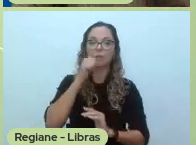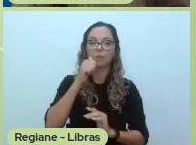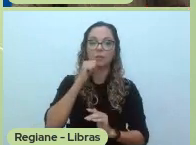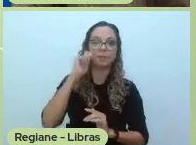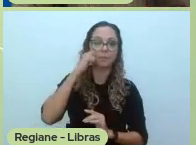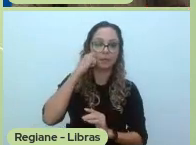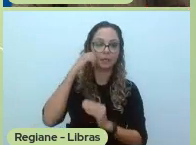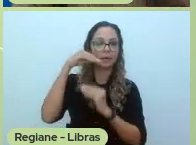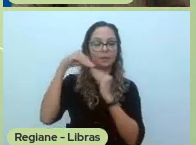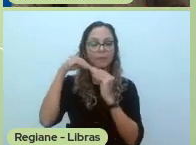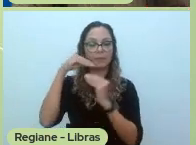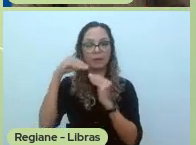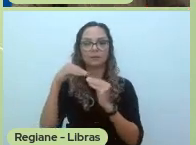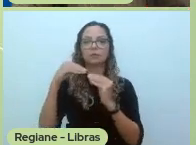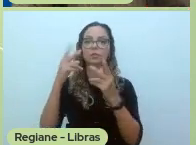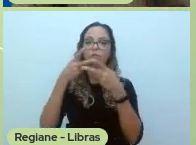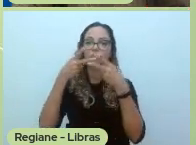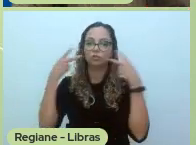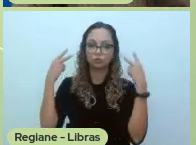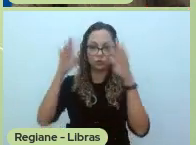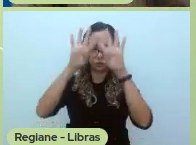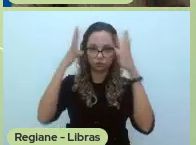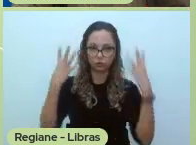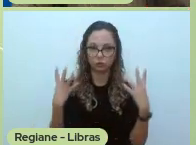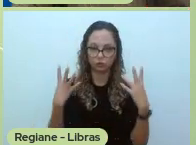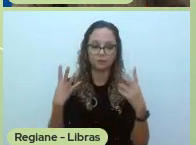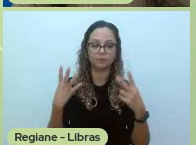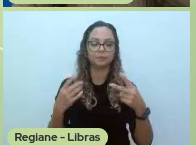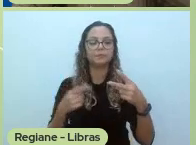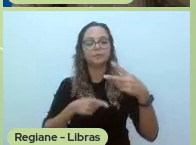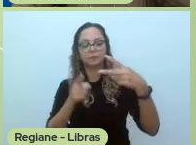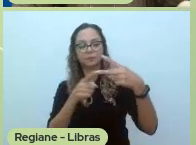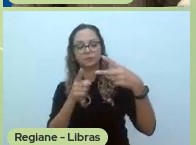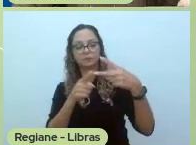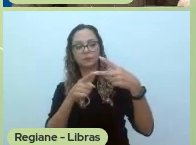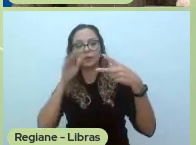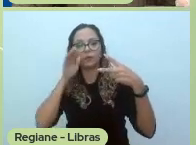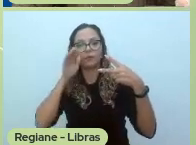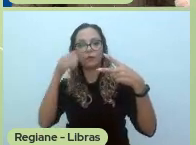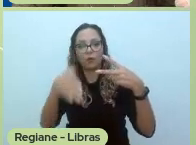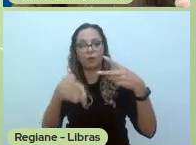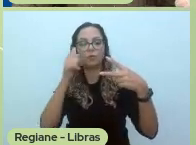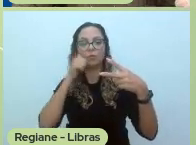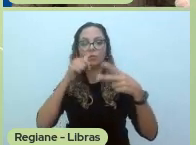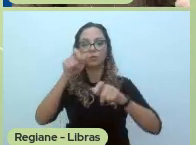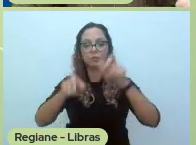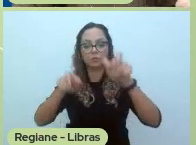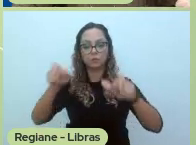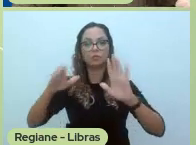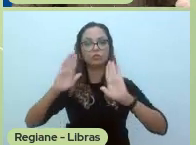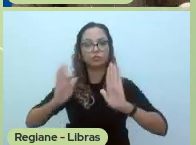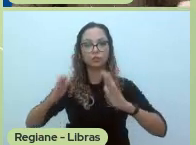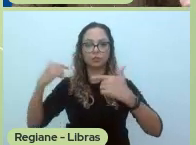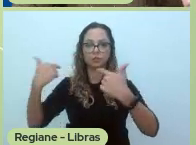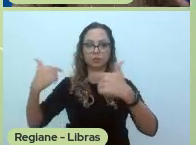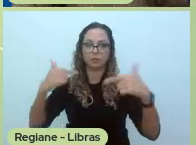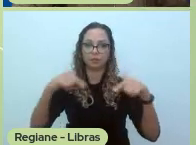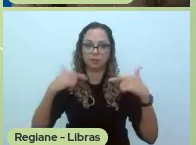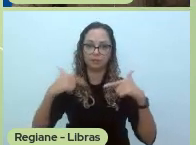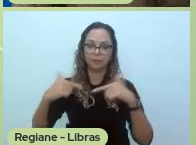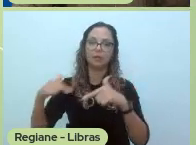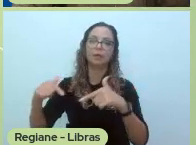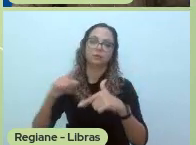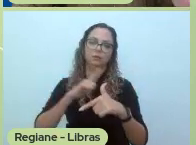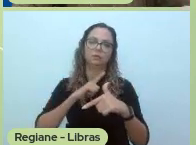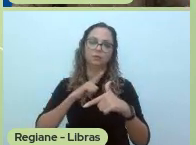são para mulheres que já estão no mercado de trabalho, para que possam ascender nas carreiras, avançando